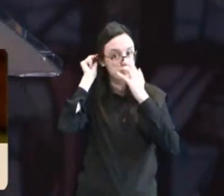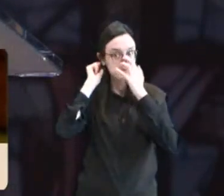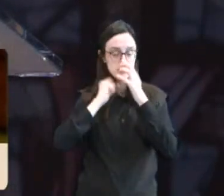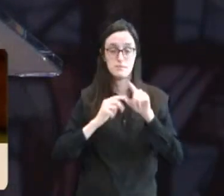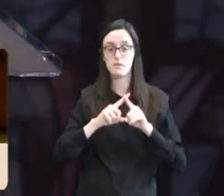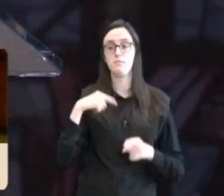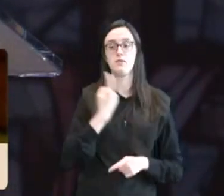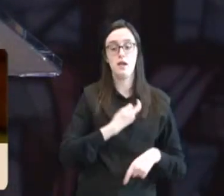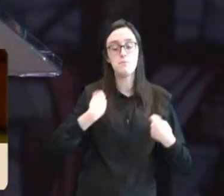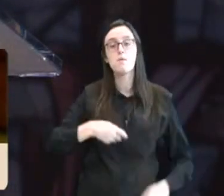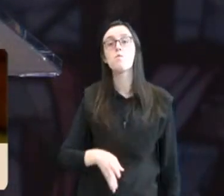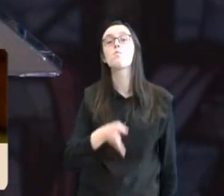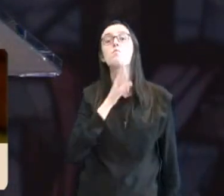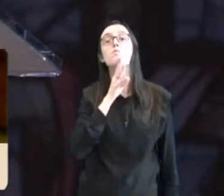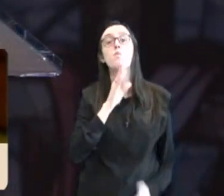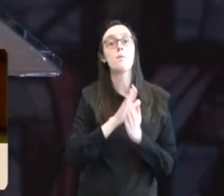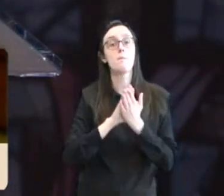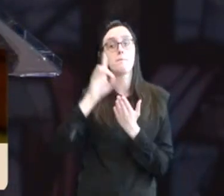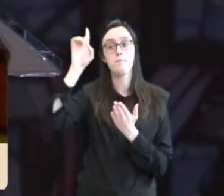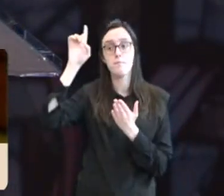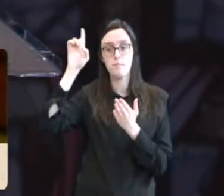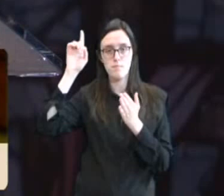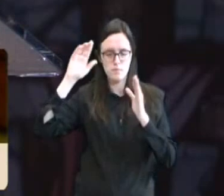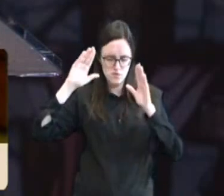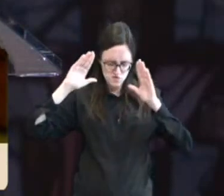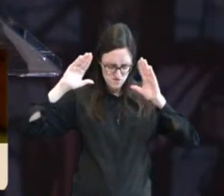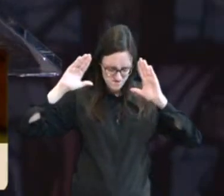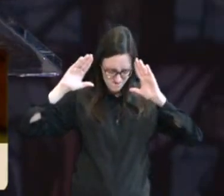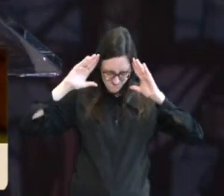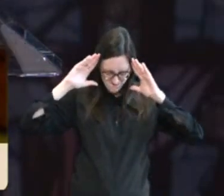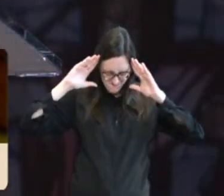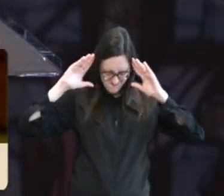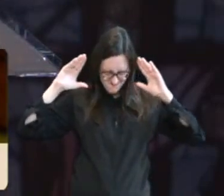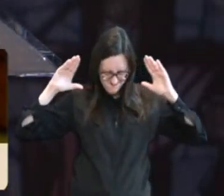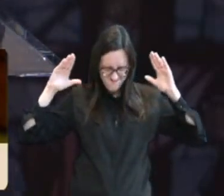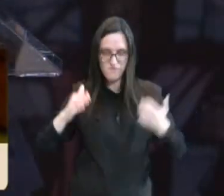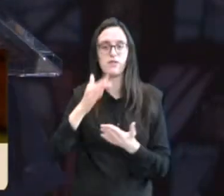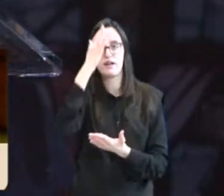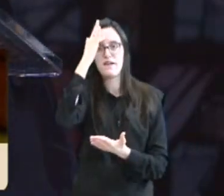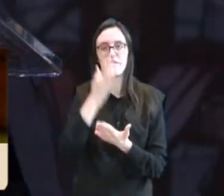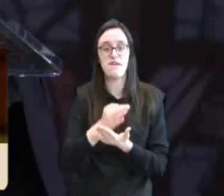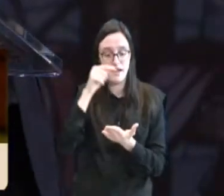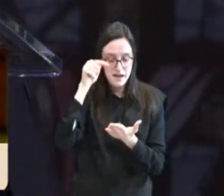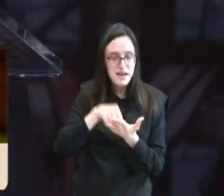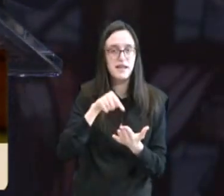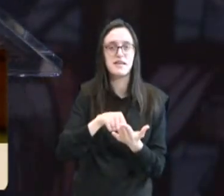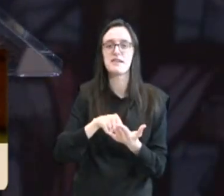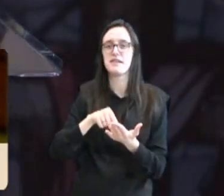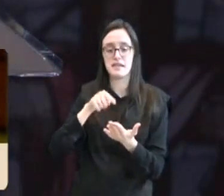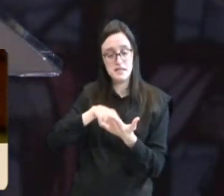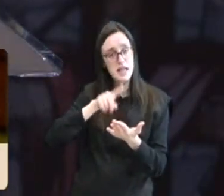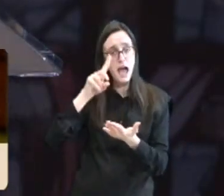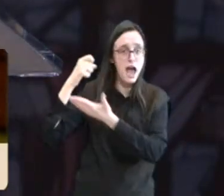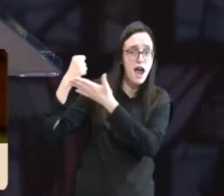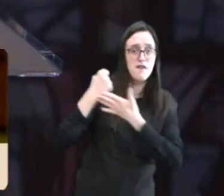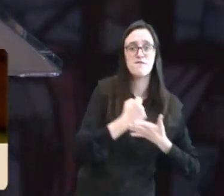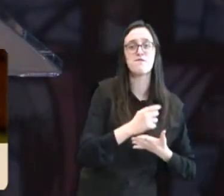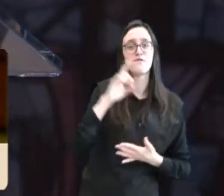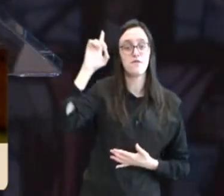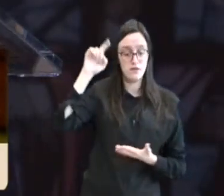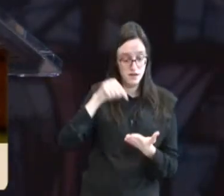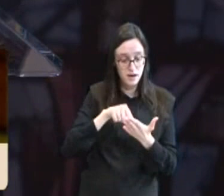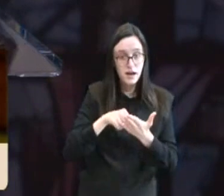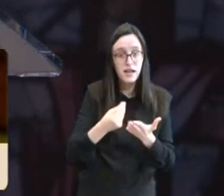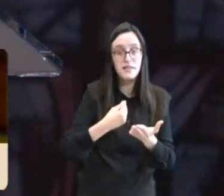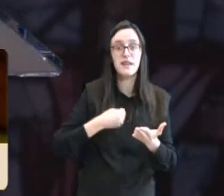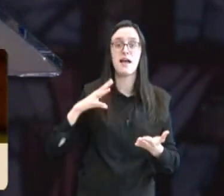Precisamos conhecer a palavra, irmãos, e focarmos a nossa fé nesse favor imerecido de Deus que me